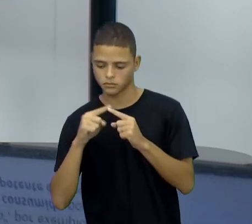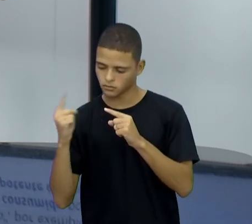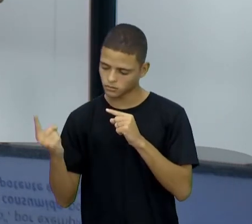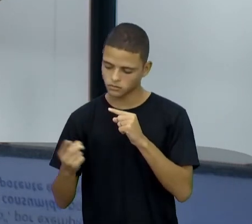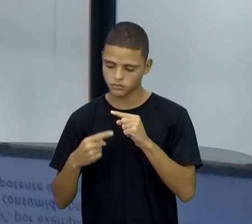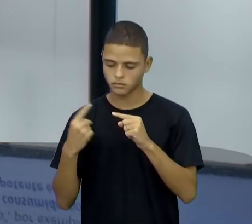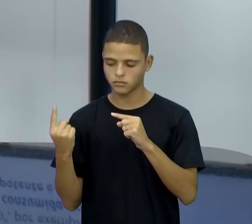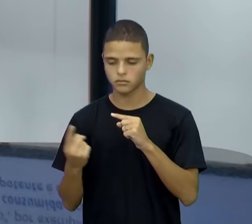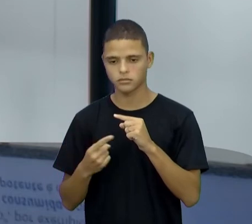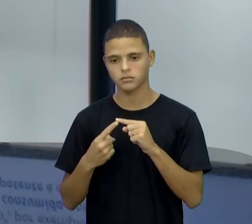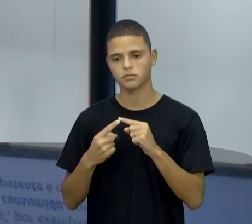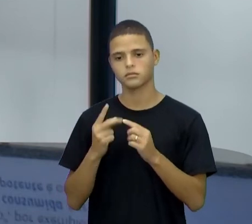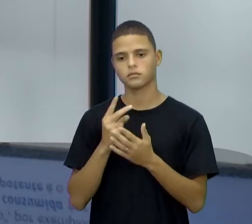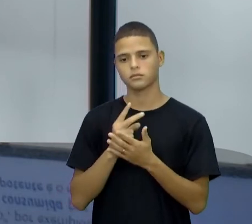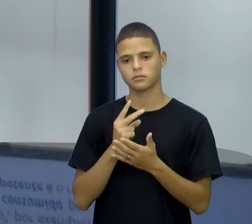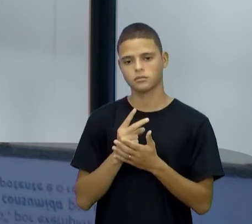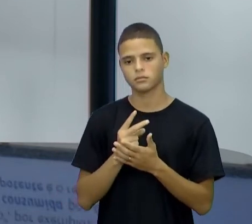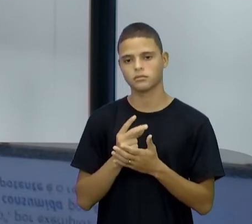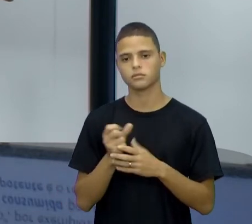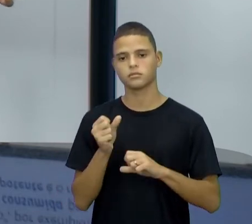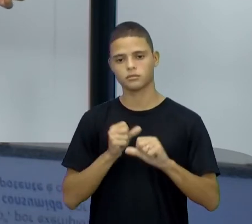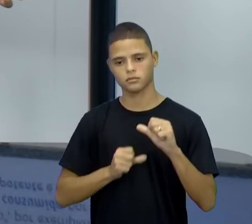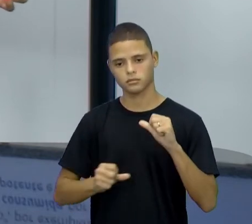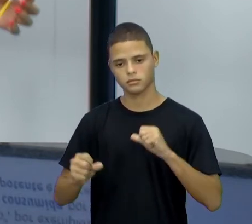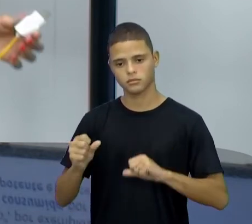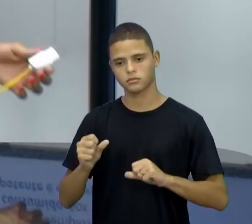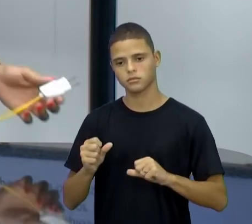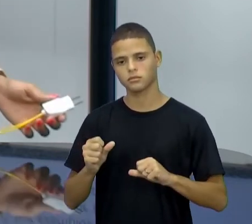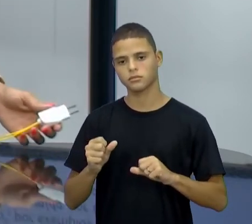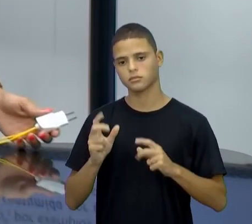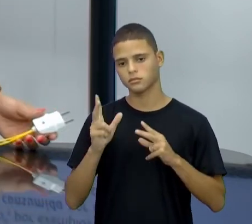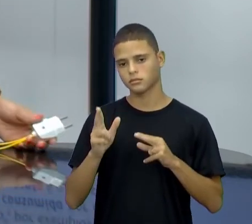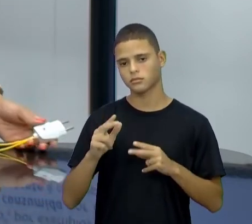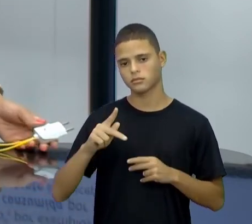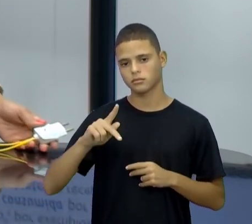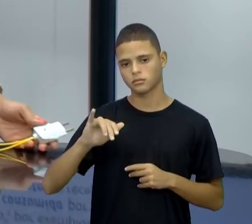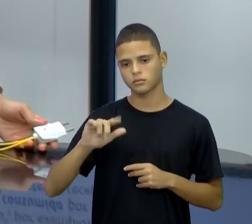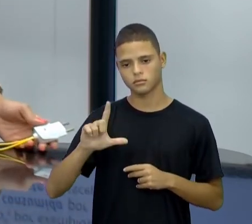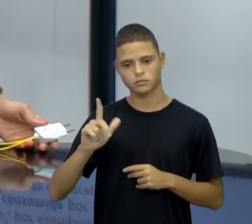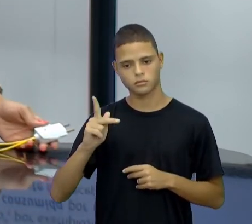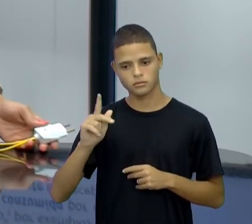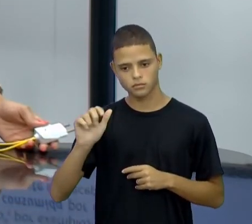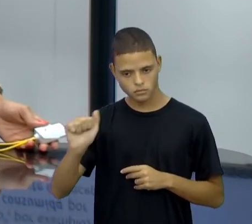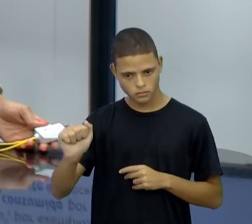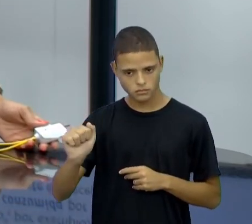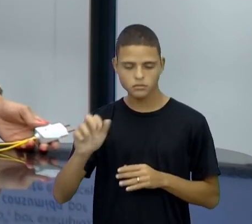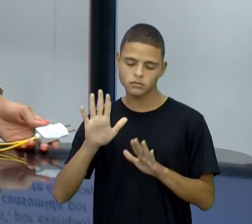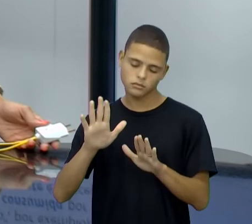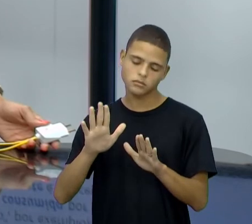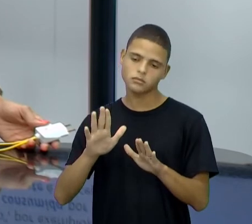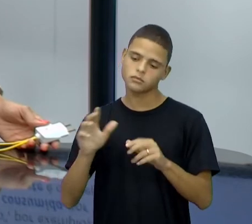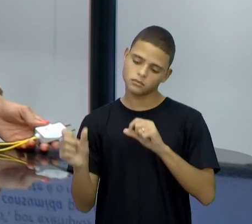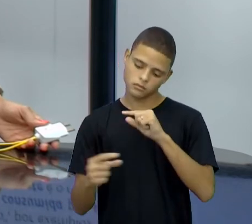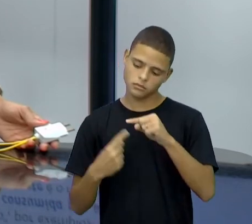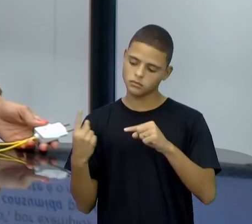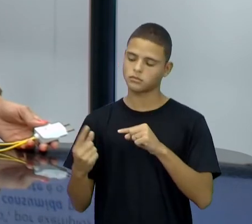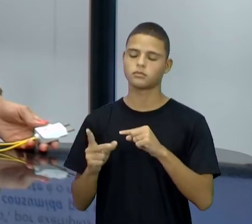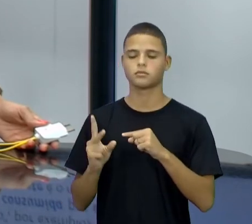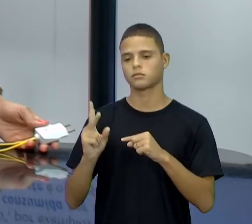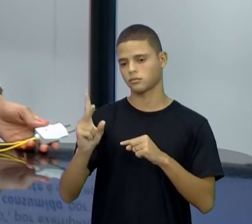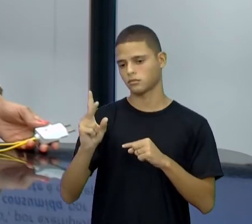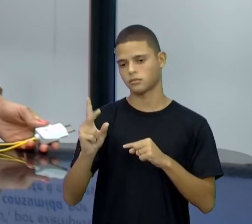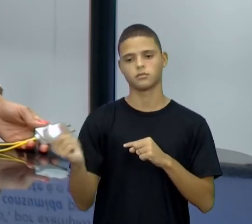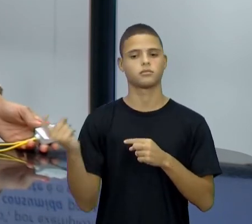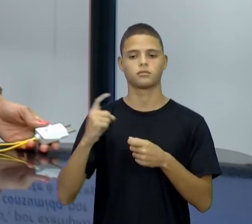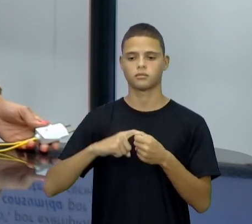vai fazer, e invertendo o sentido. O caso das pilhas, ele circula como uma corrente contínua, ele não volta, ele vai sempre no